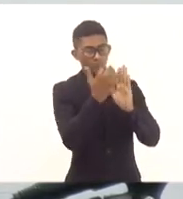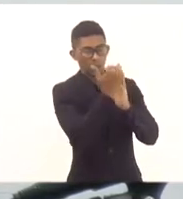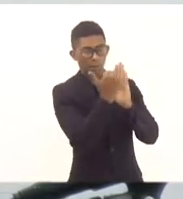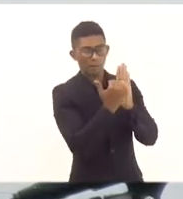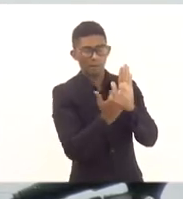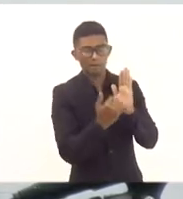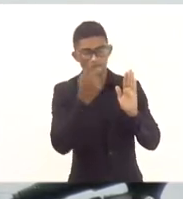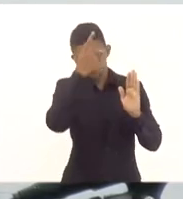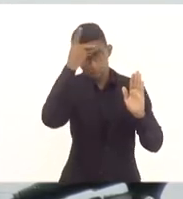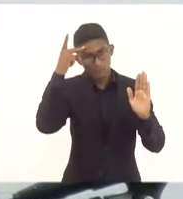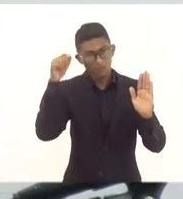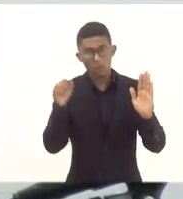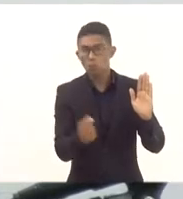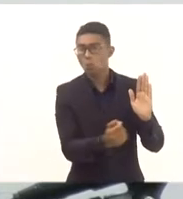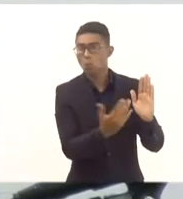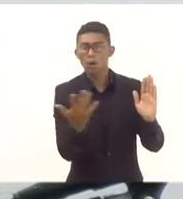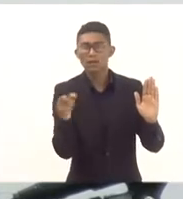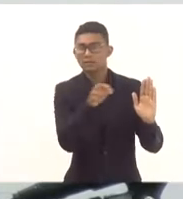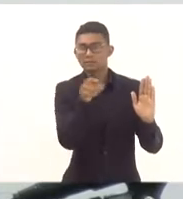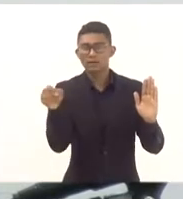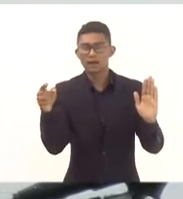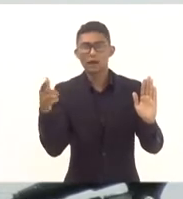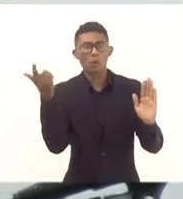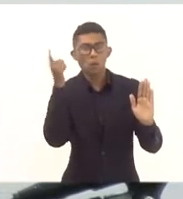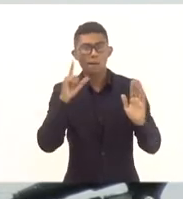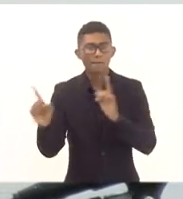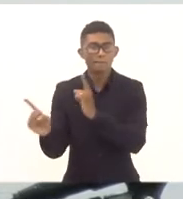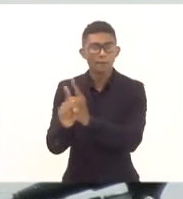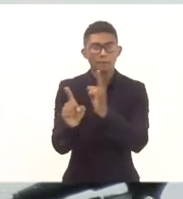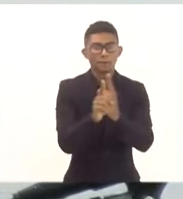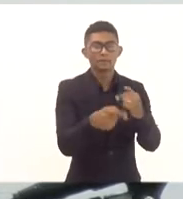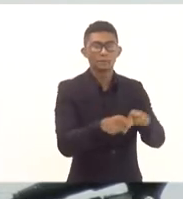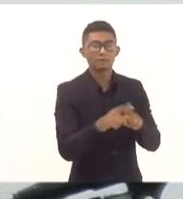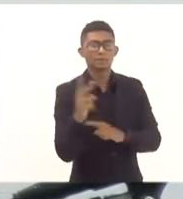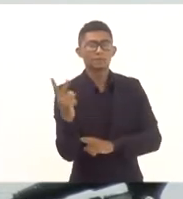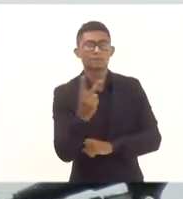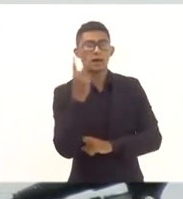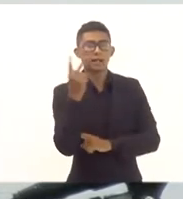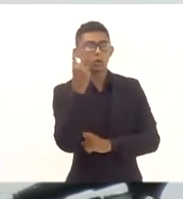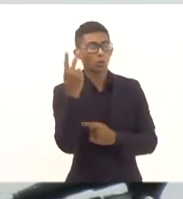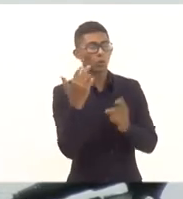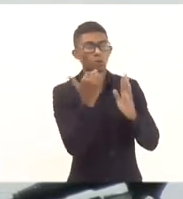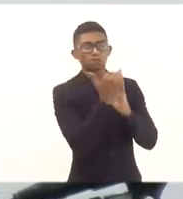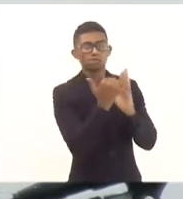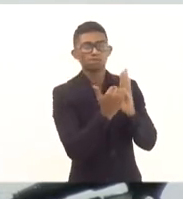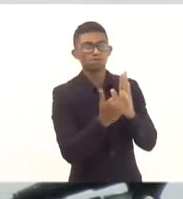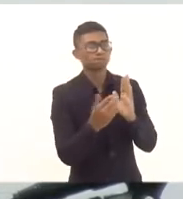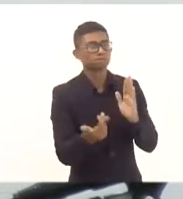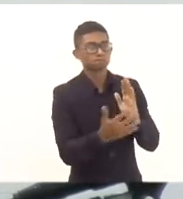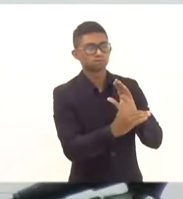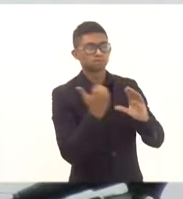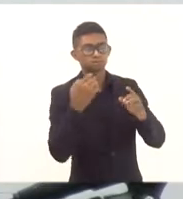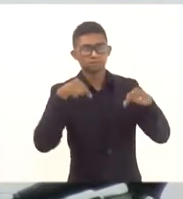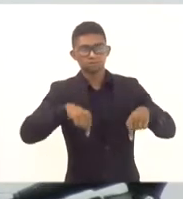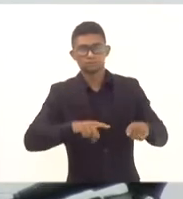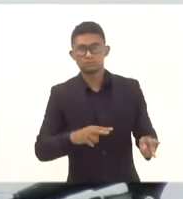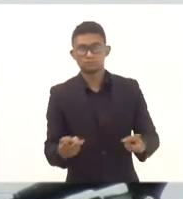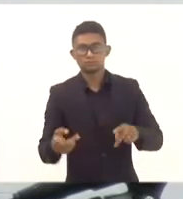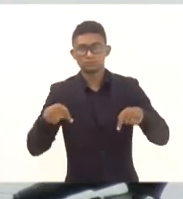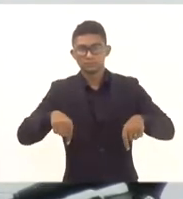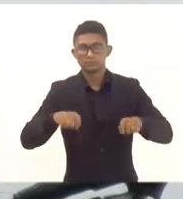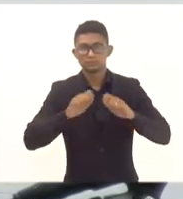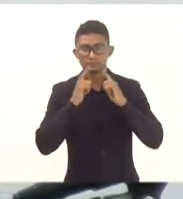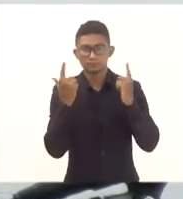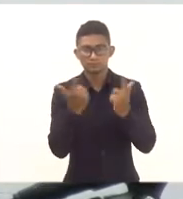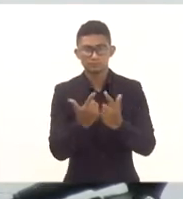beneficiários e os valores despendidos à execução do financiamento aí faço outra